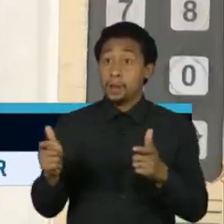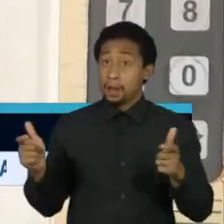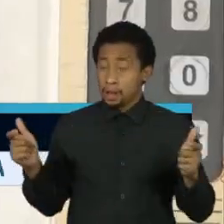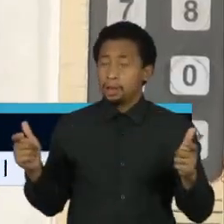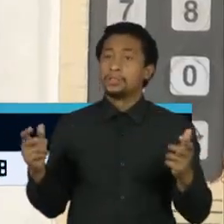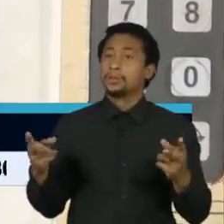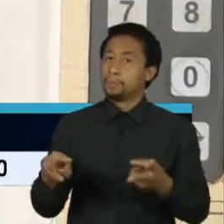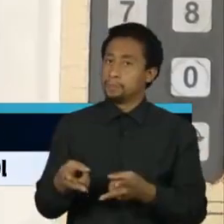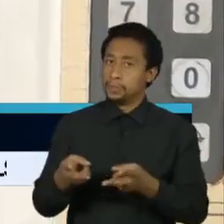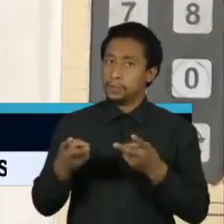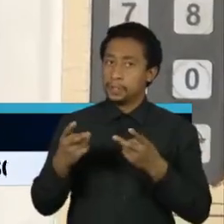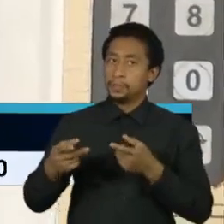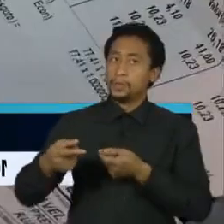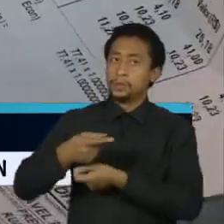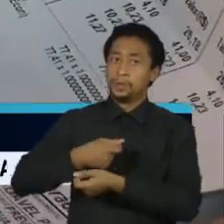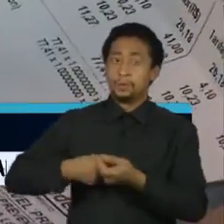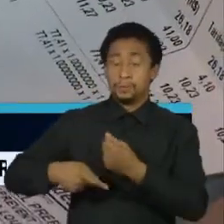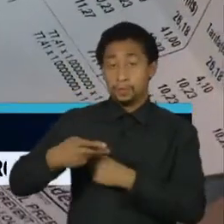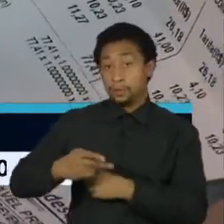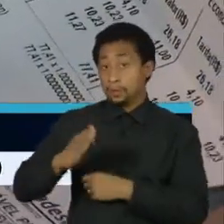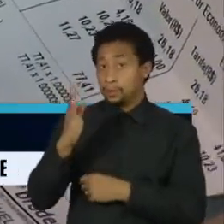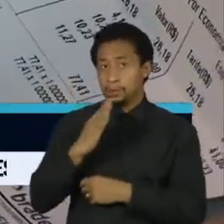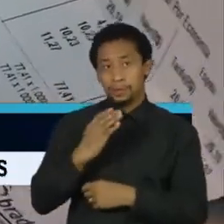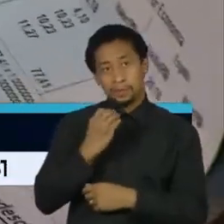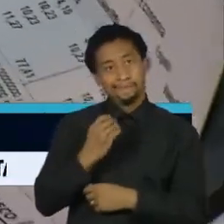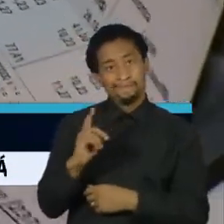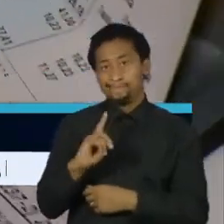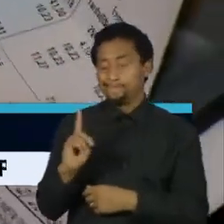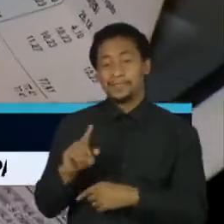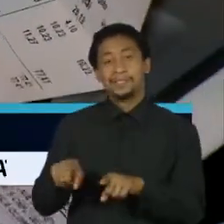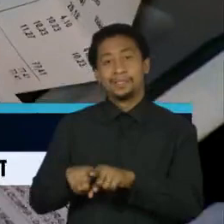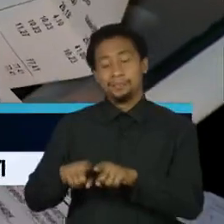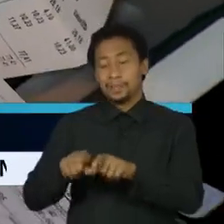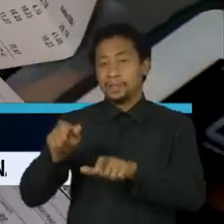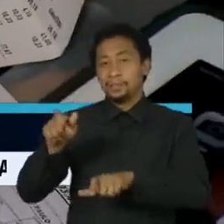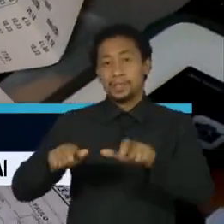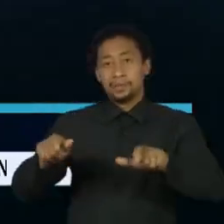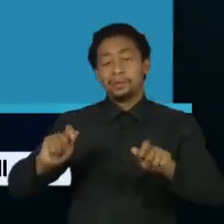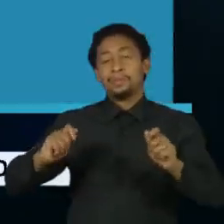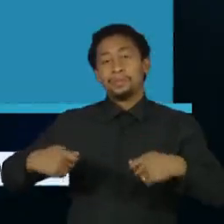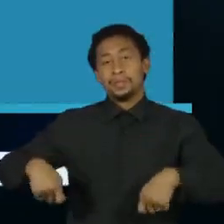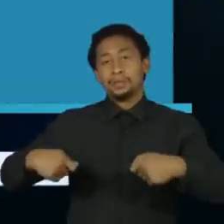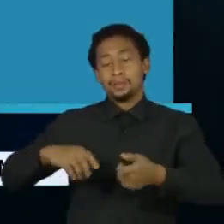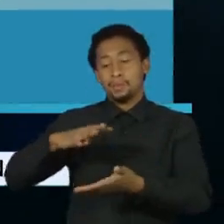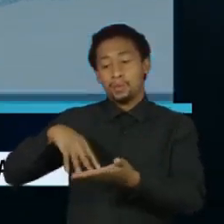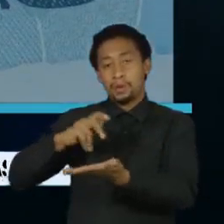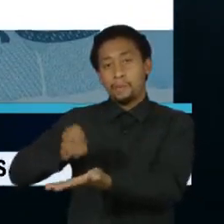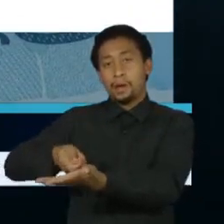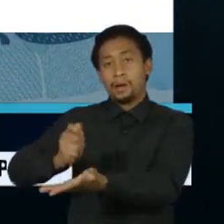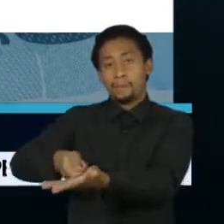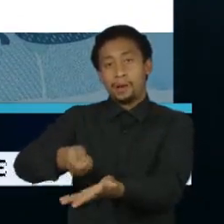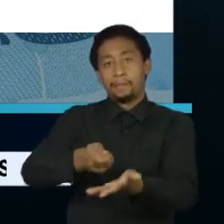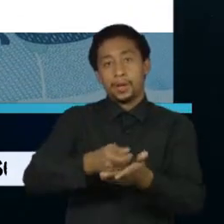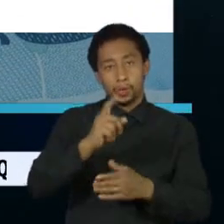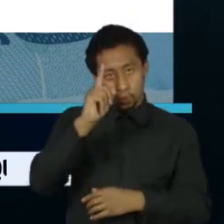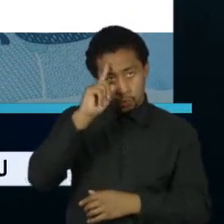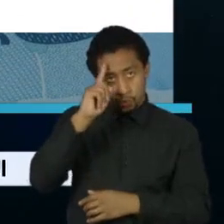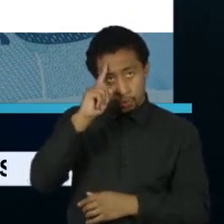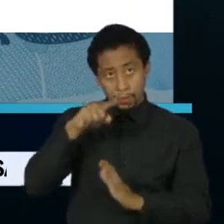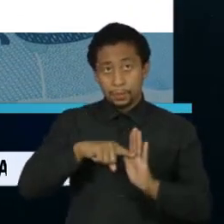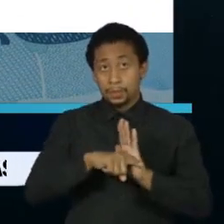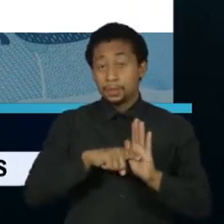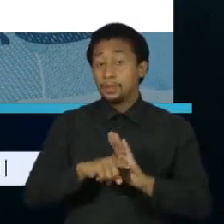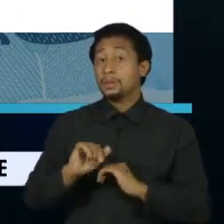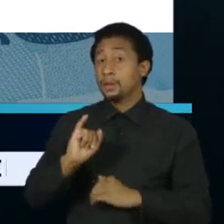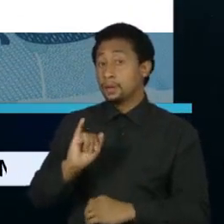abismo entre os resultados econômicos e a aflição de quem precisa lidar com as contas do dia a dia. De acordo com o IBGE, a inflação acumulada